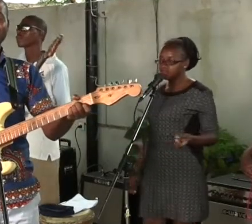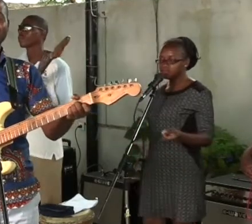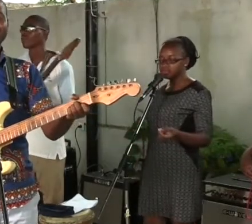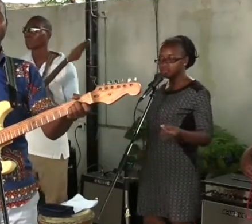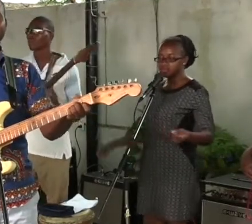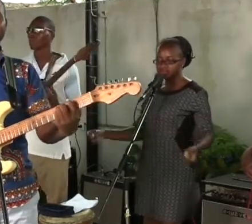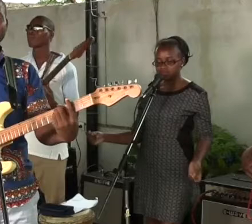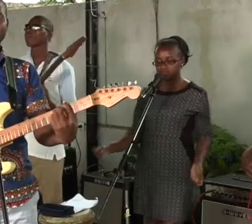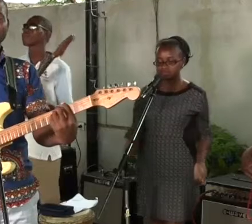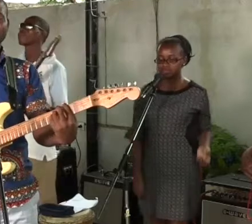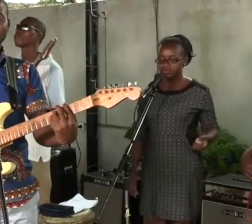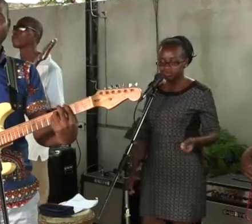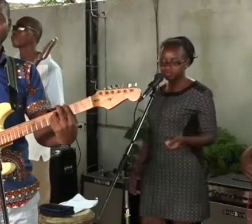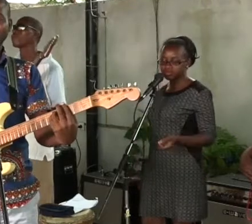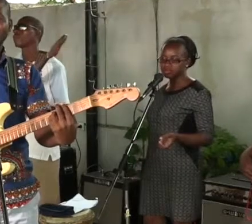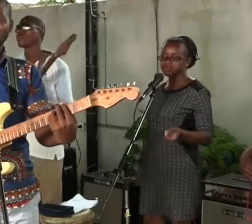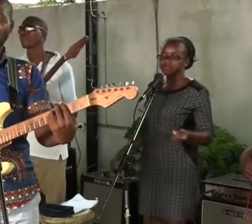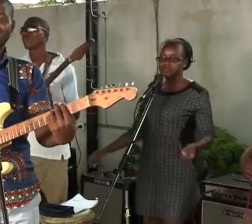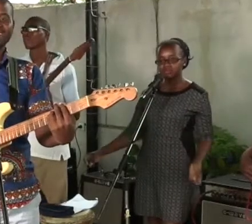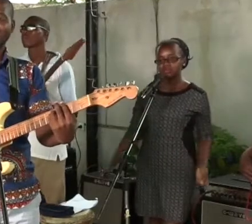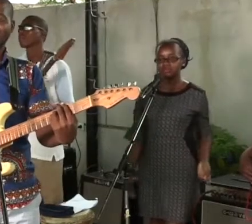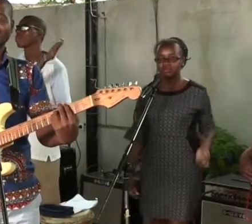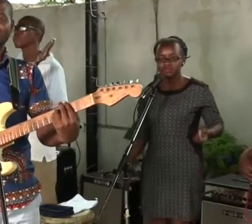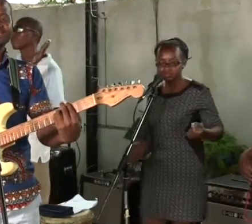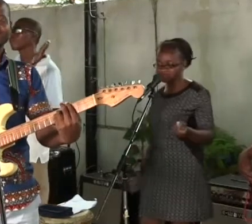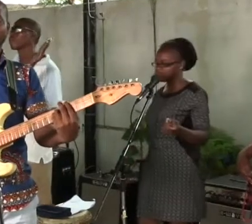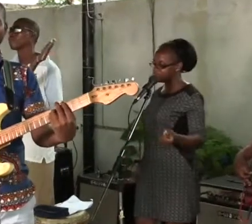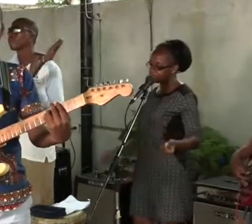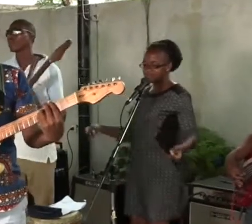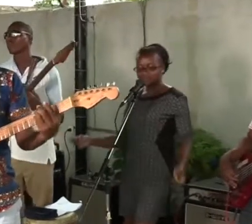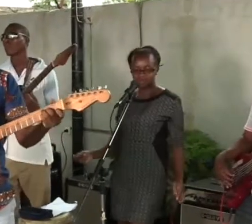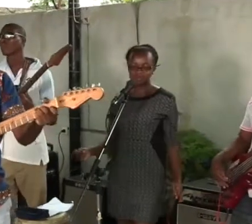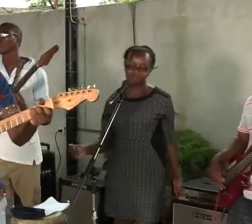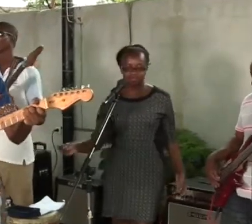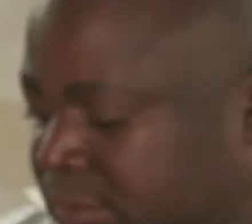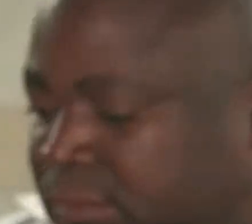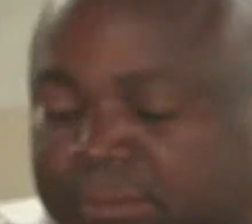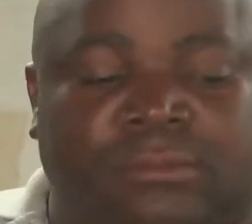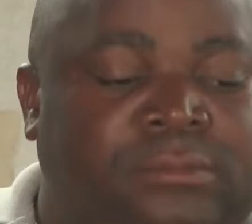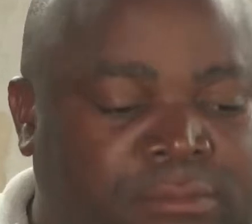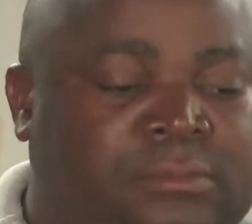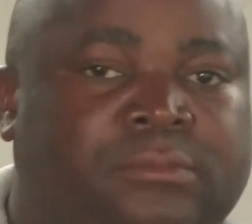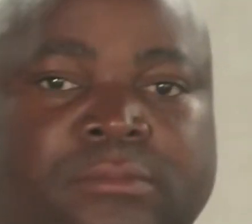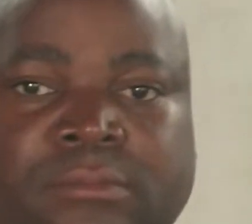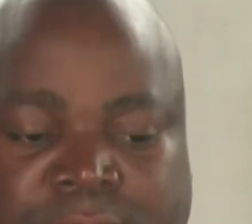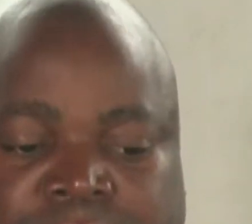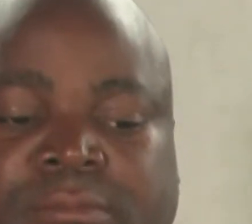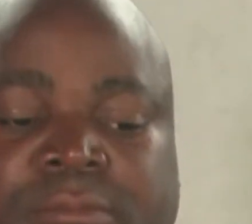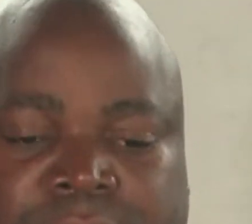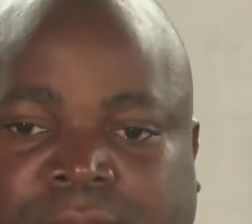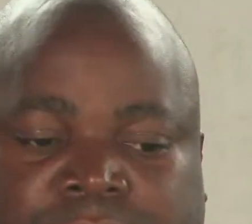Se das amor não perdes nada Fazendo sorrir uma criança